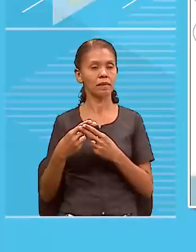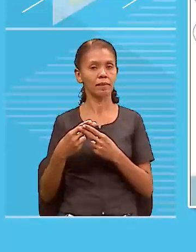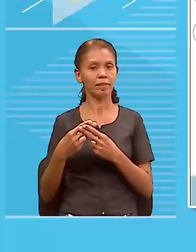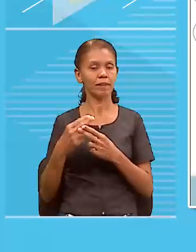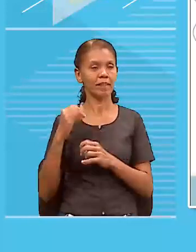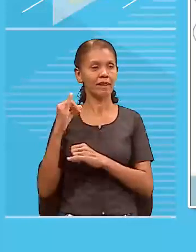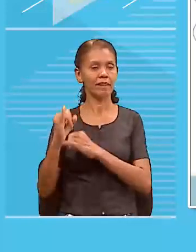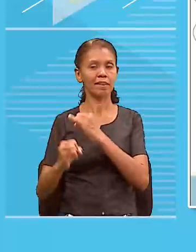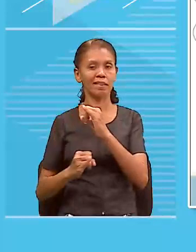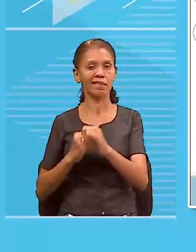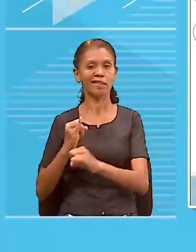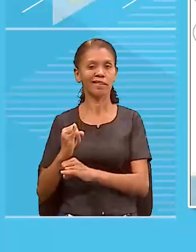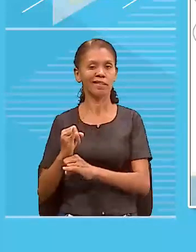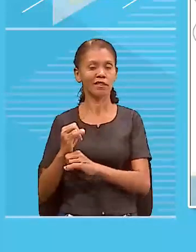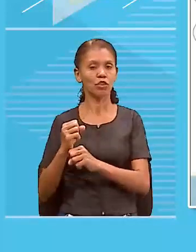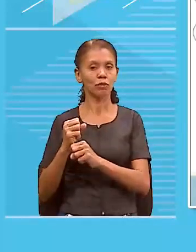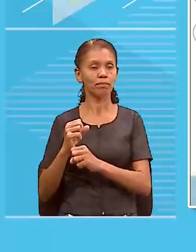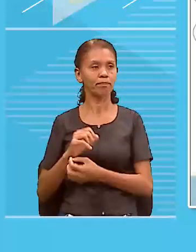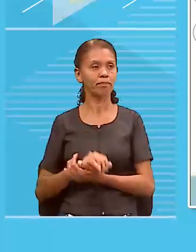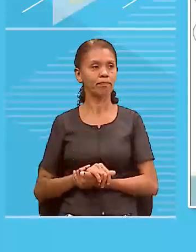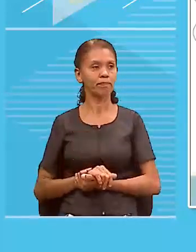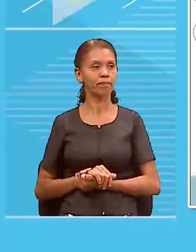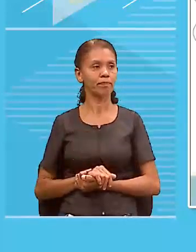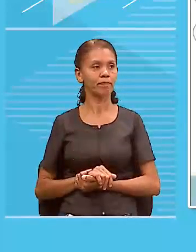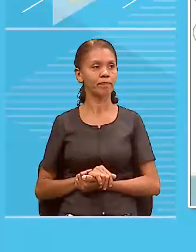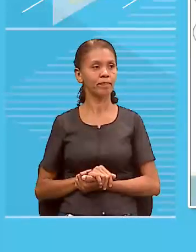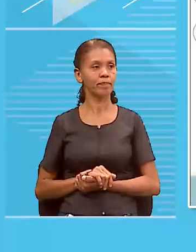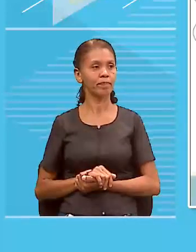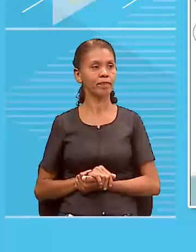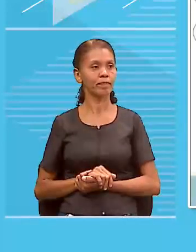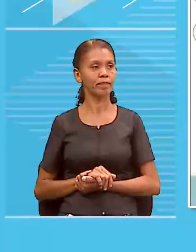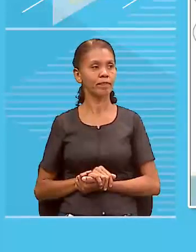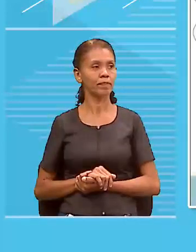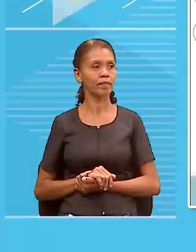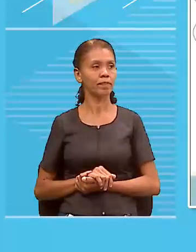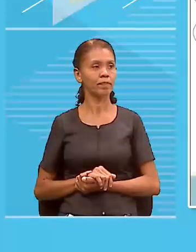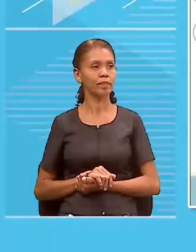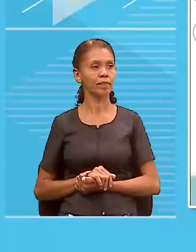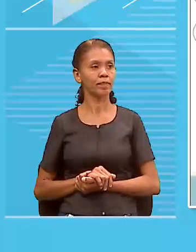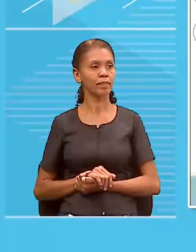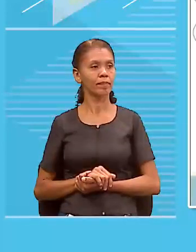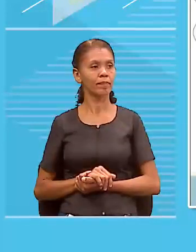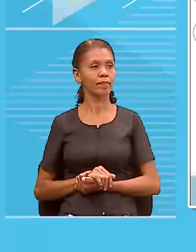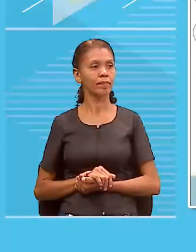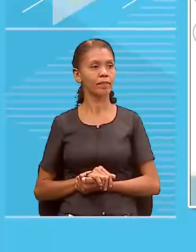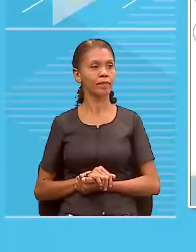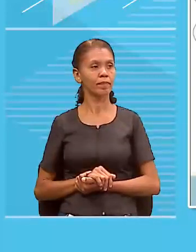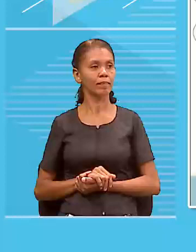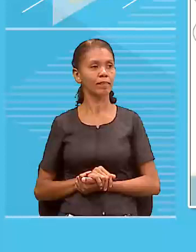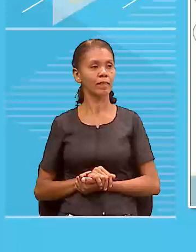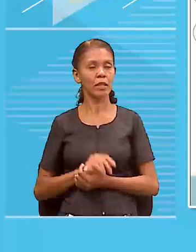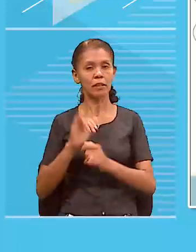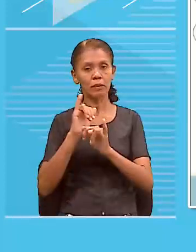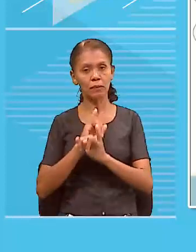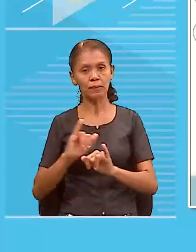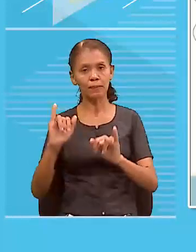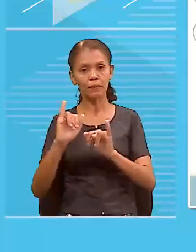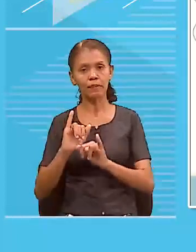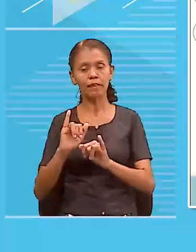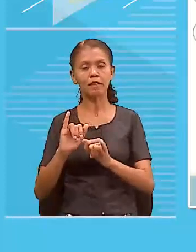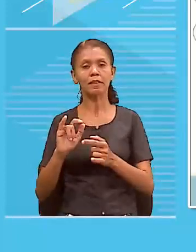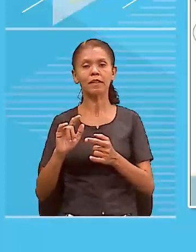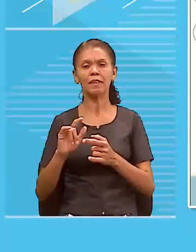o Monte Mor Monte Mor muito mais é